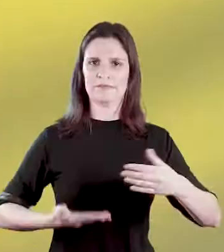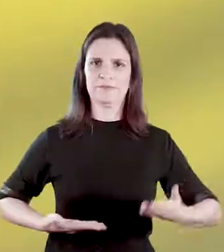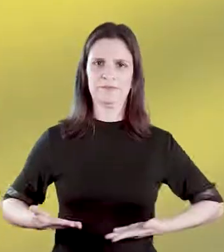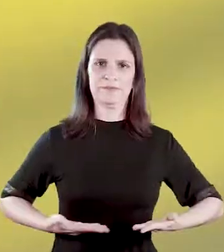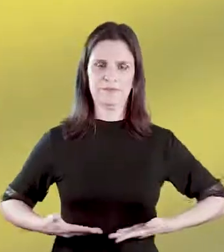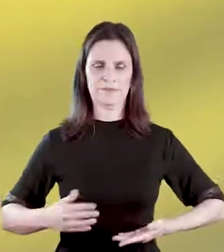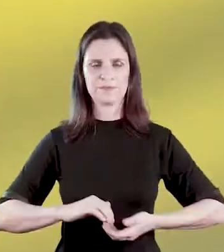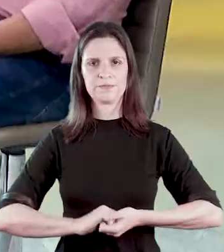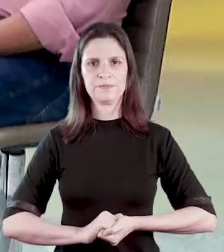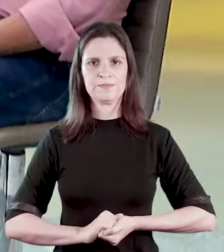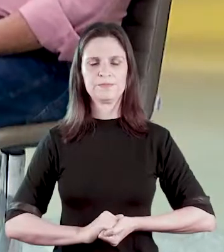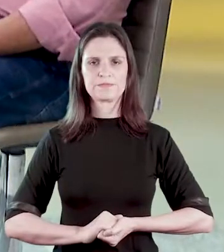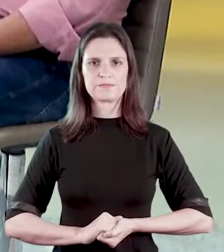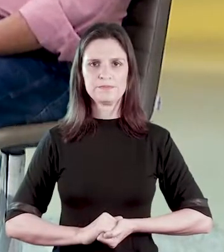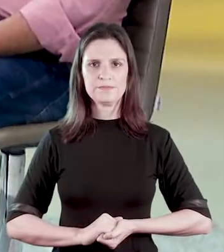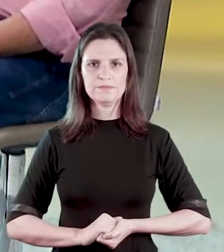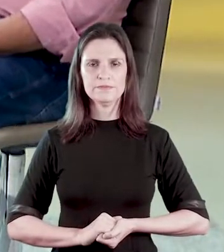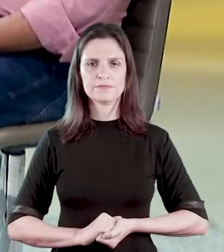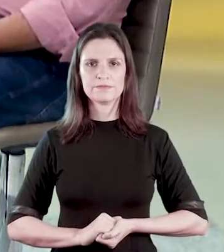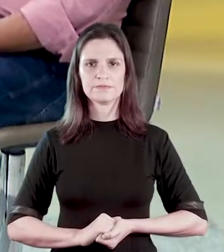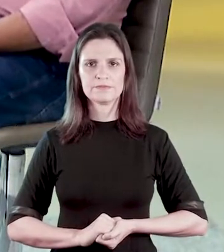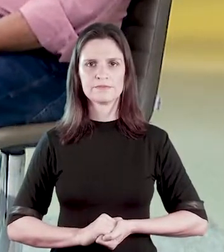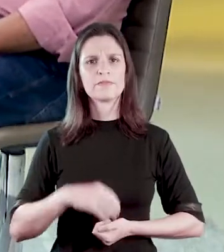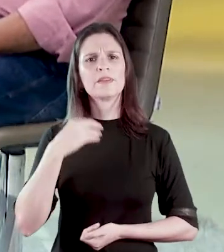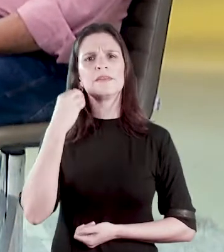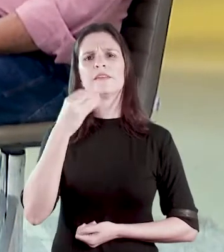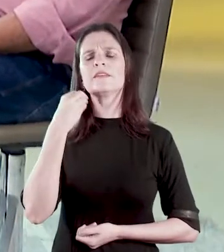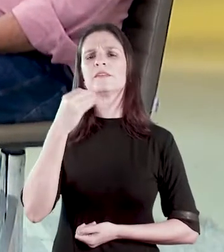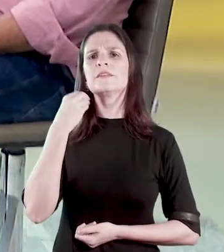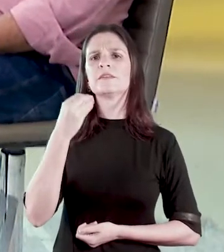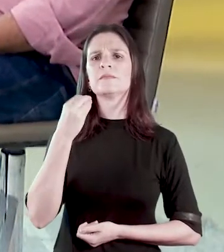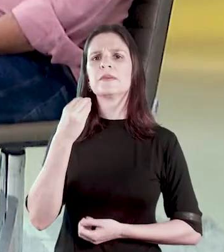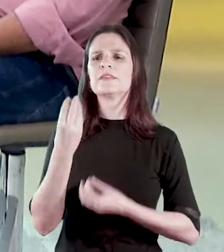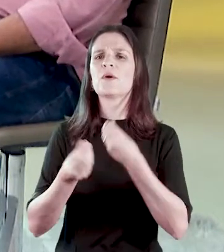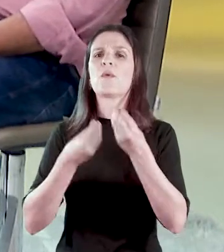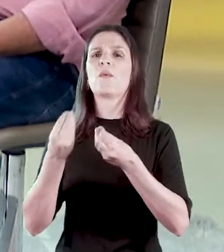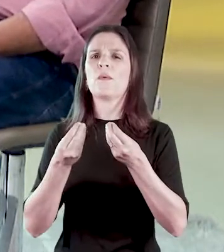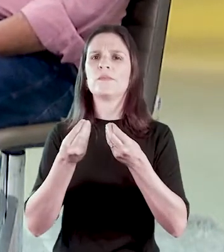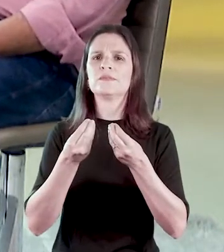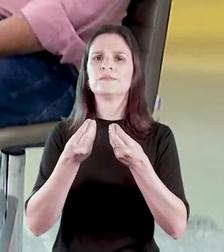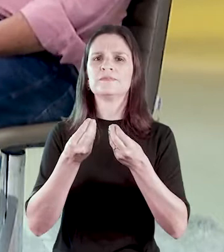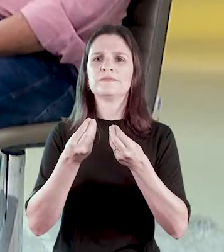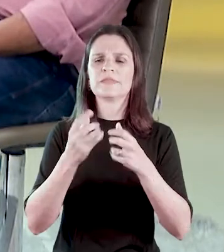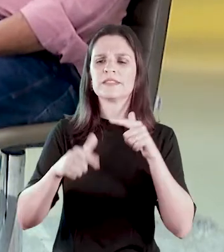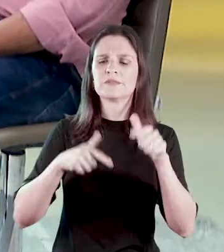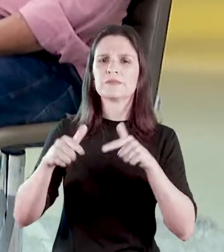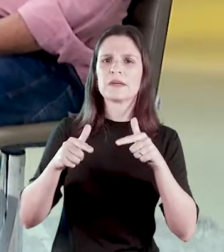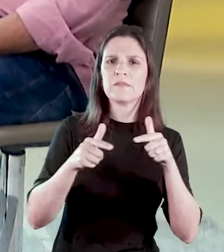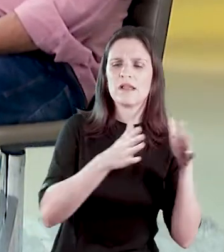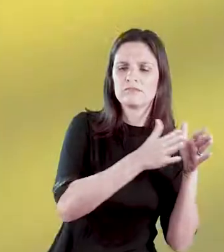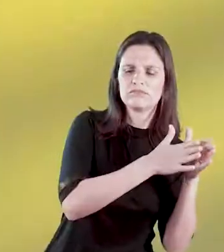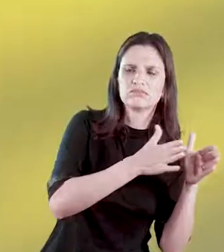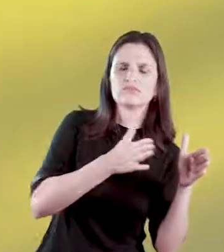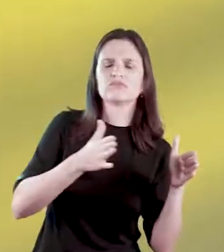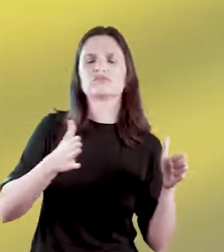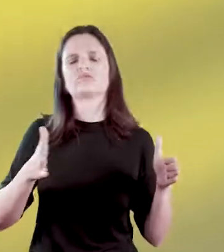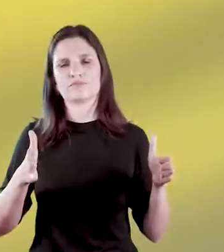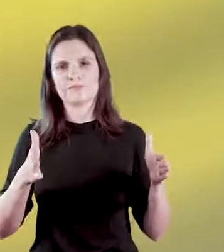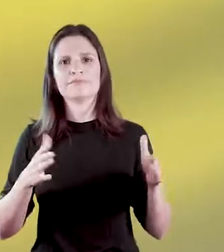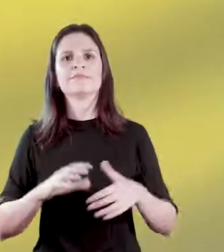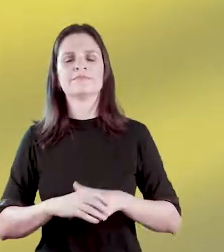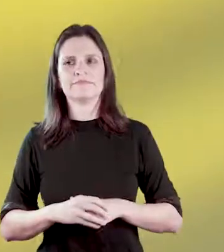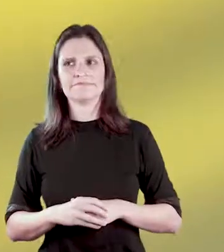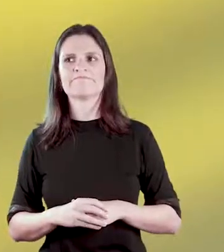há 40 anos atrás e Como que essa experiência de outros mandados contribui para sua atuação na Câmara a